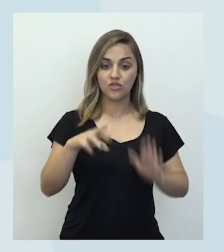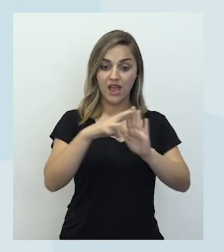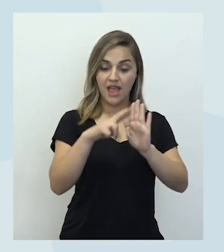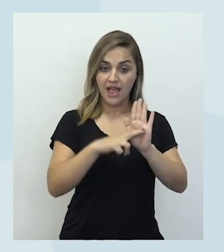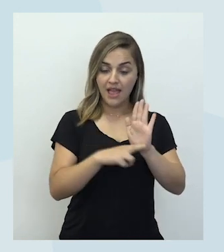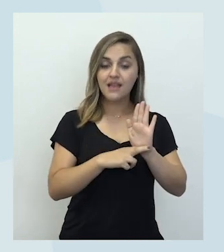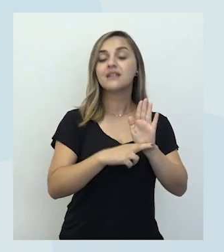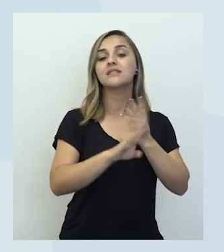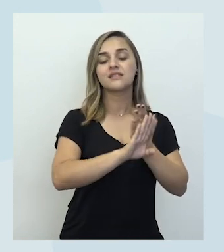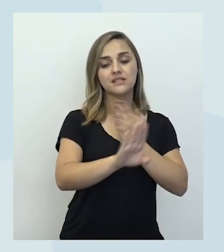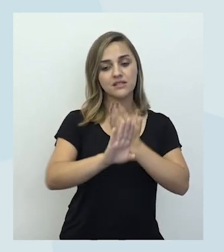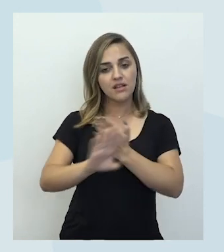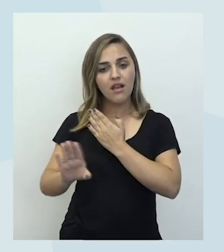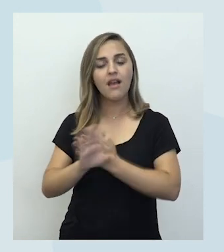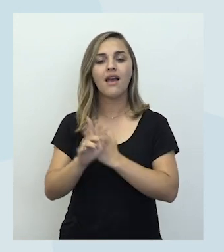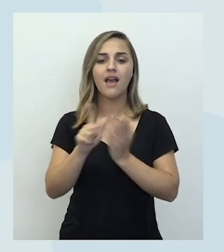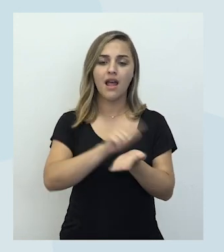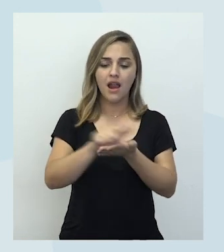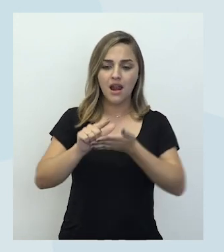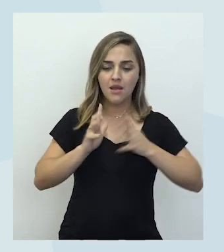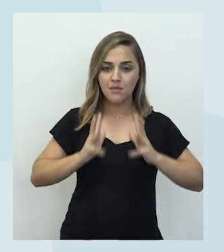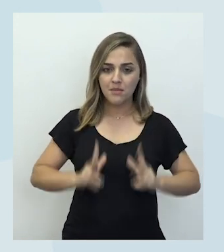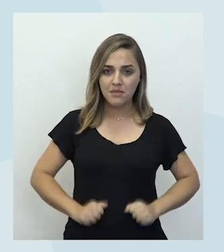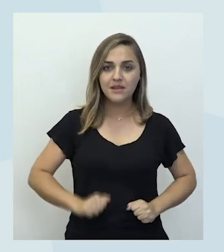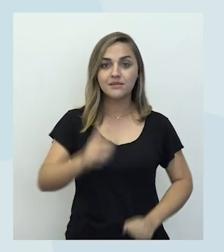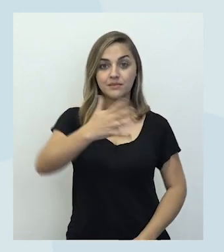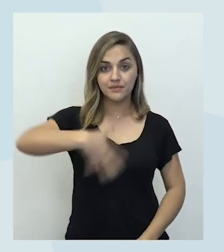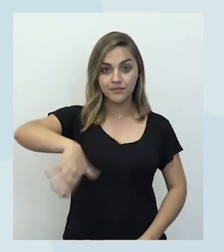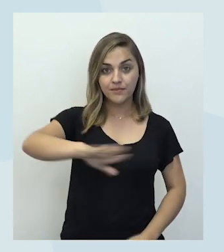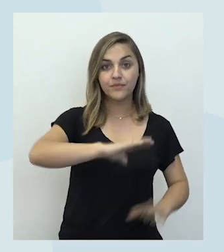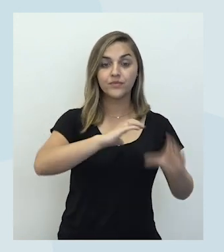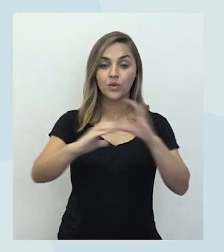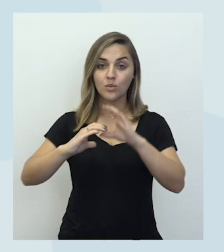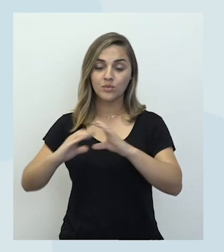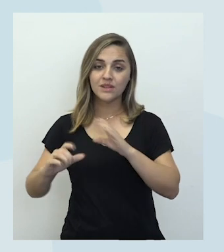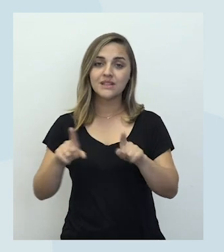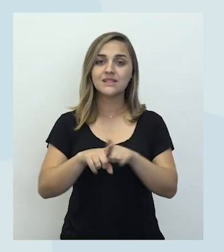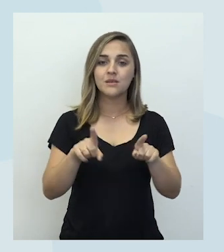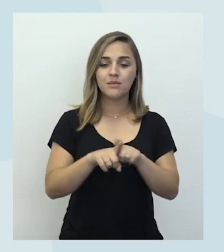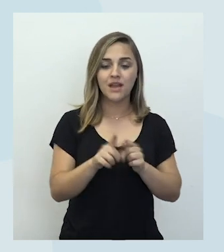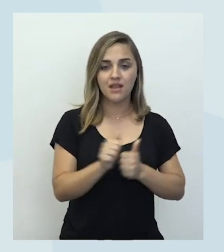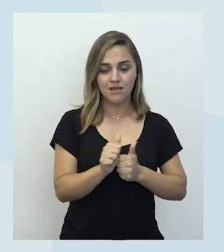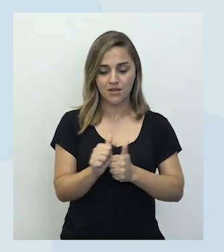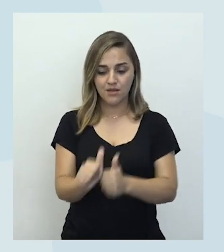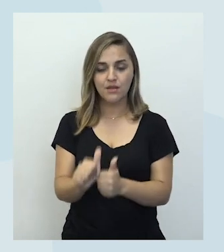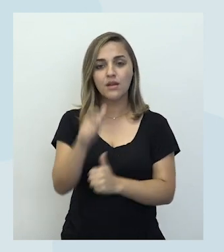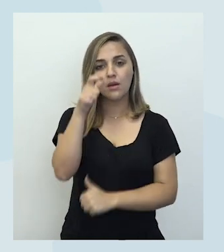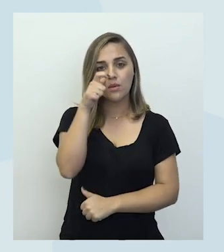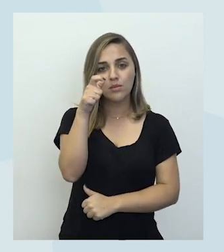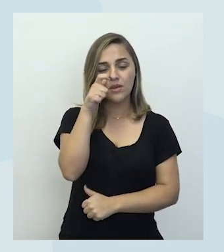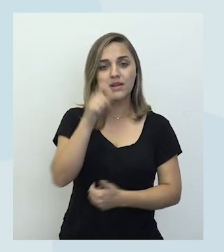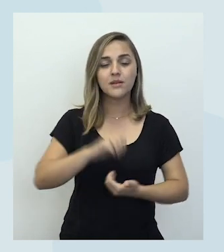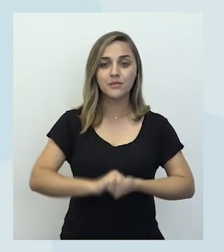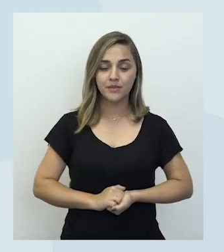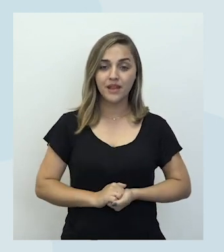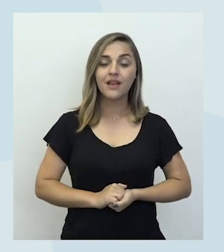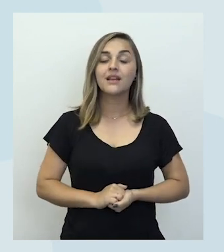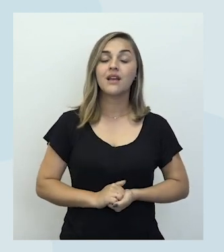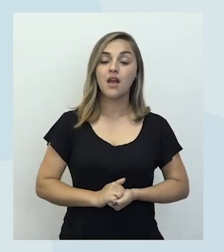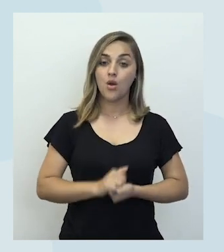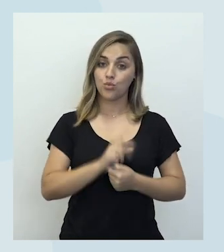social, higiene, limpeza de ambientes, comunicação e monitoramento. Entre os